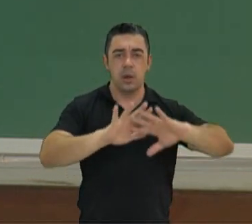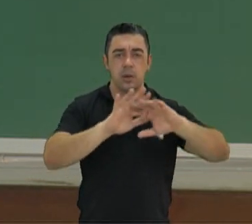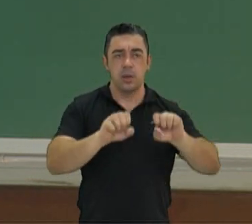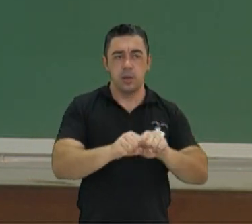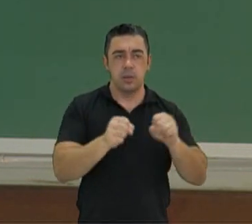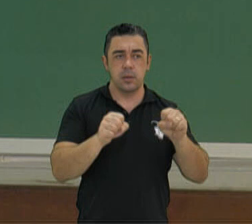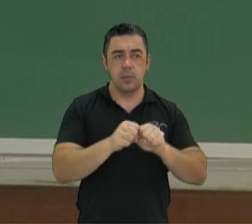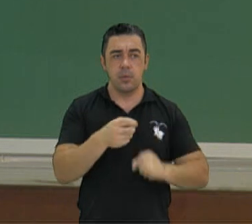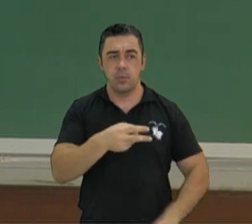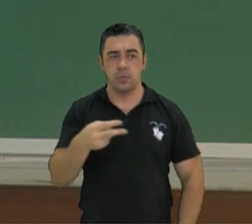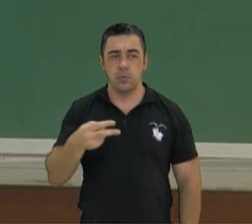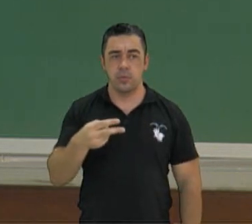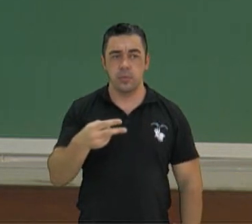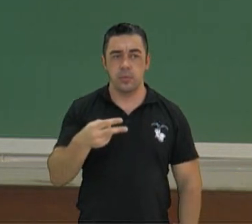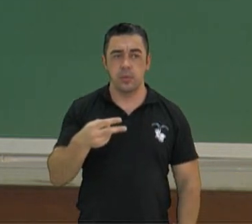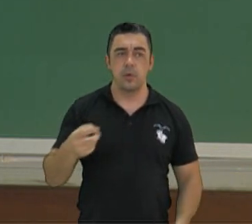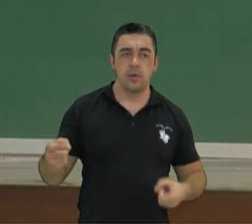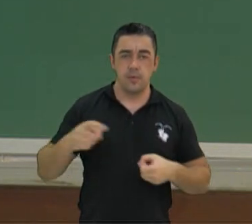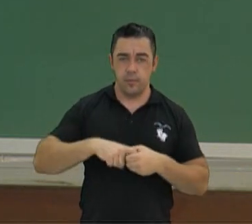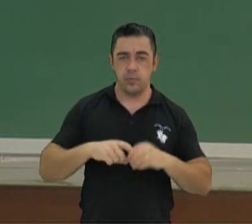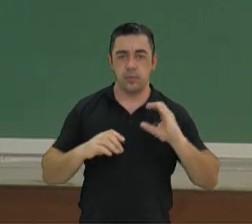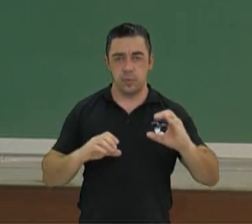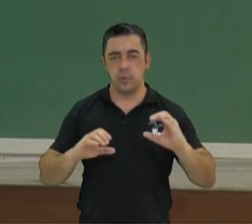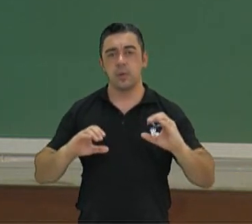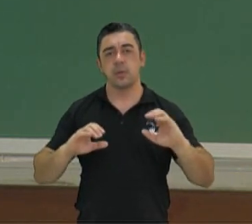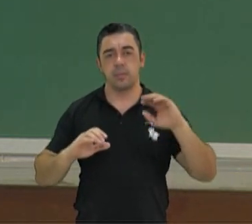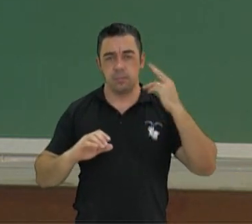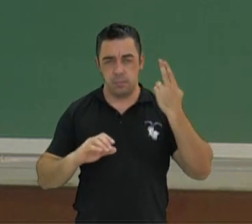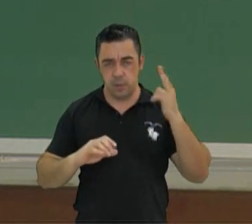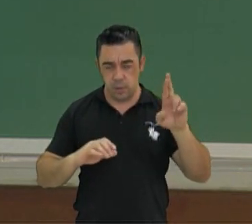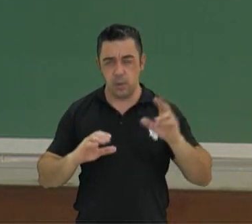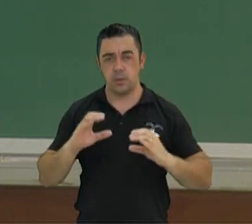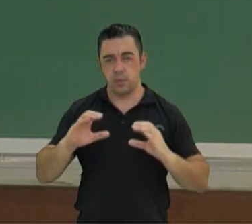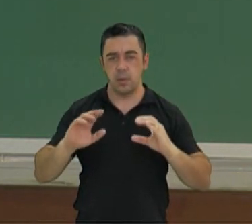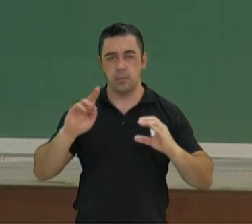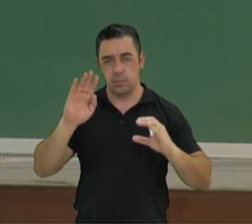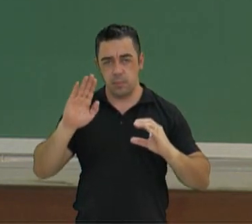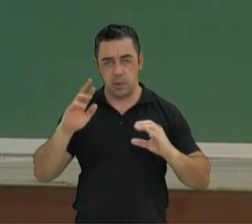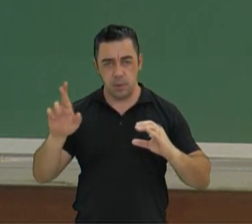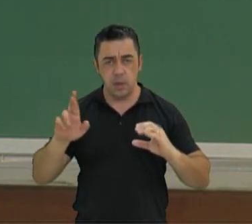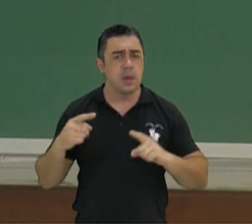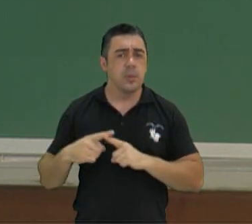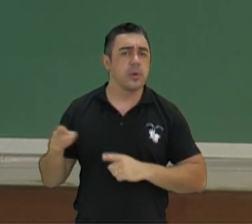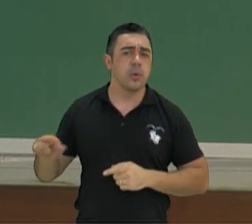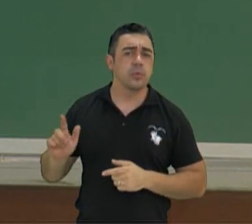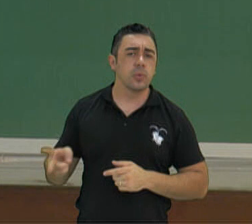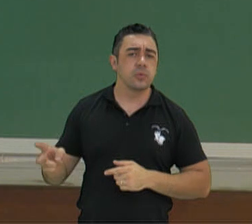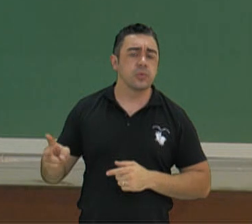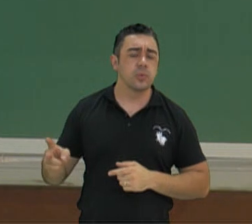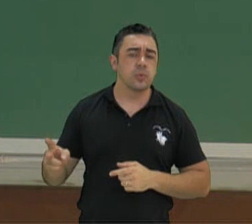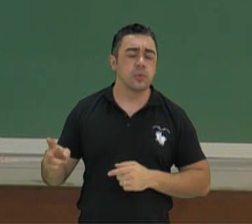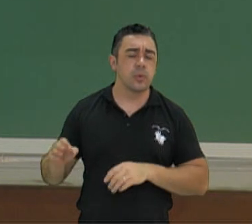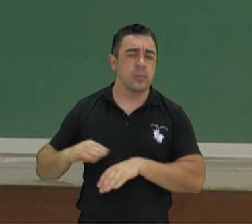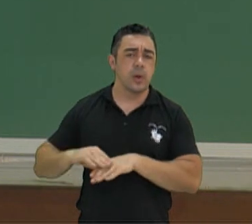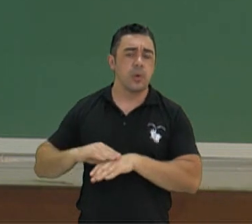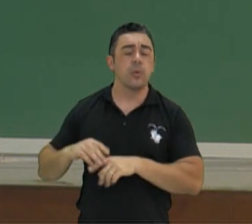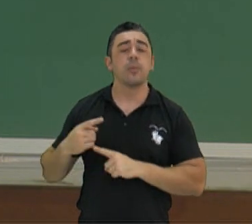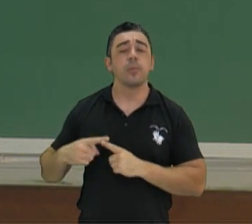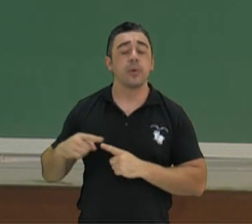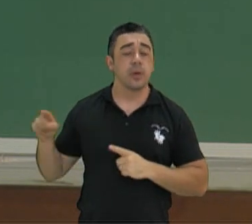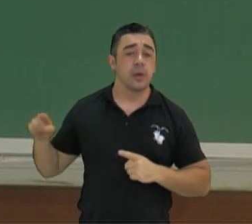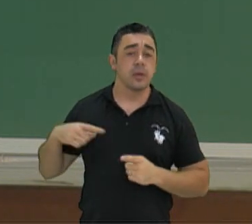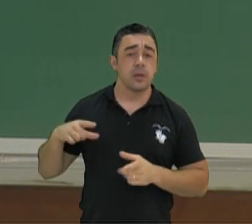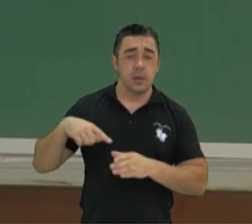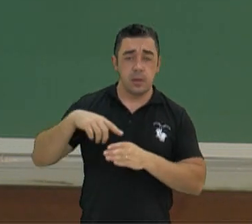dupla ligação e voltou a ser incolor. E por que a segunda permaneceu castanho? Porque provavelmente